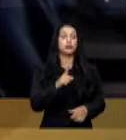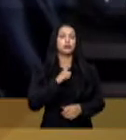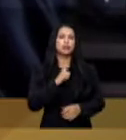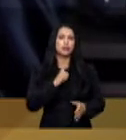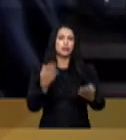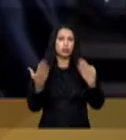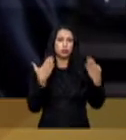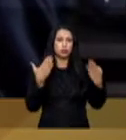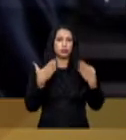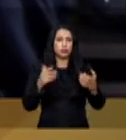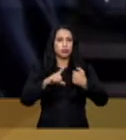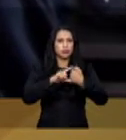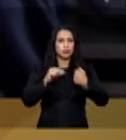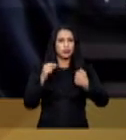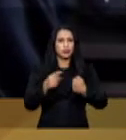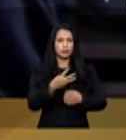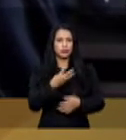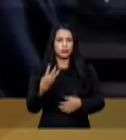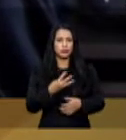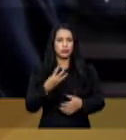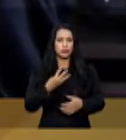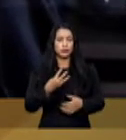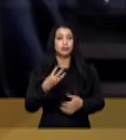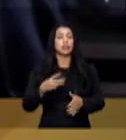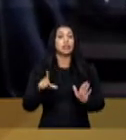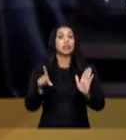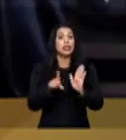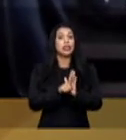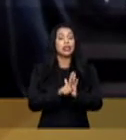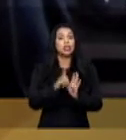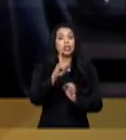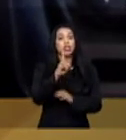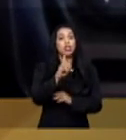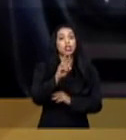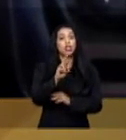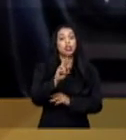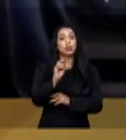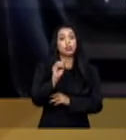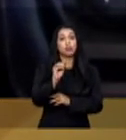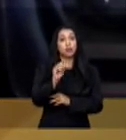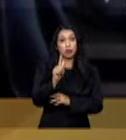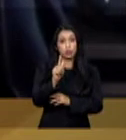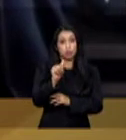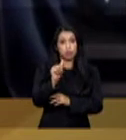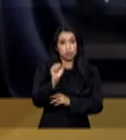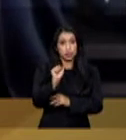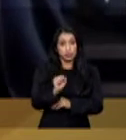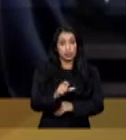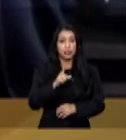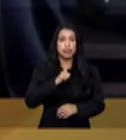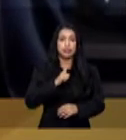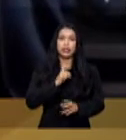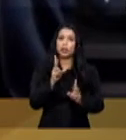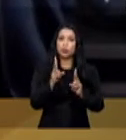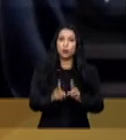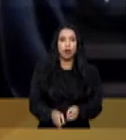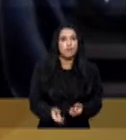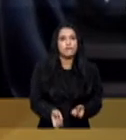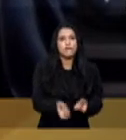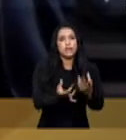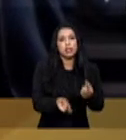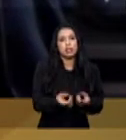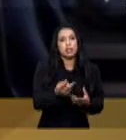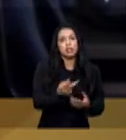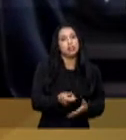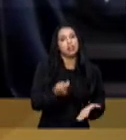o artigo 33, caput, da Lei de Drogas, que pune o tráfico de drogas,